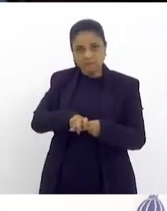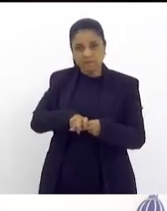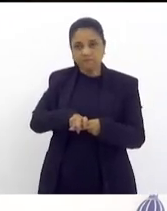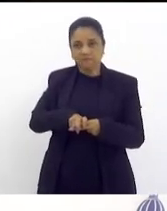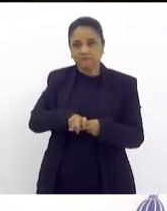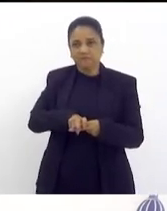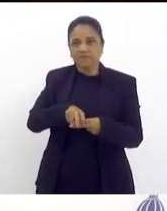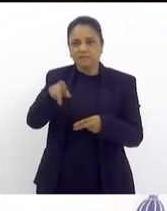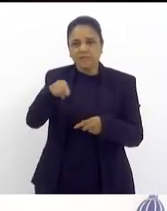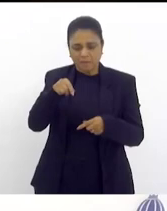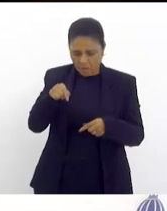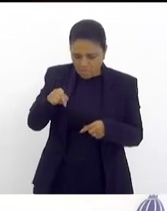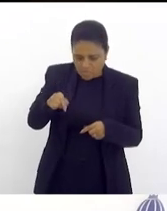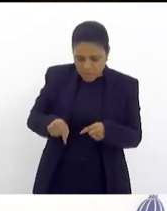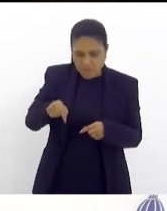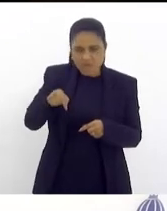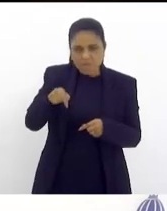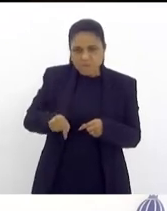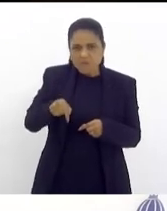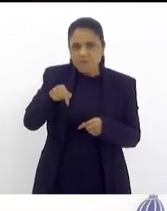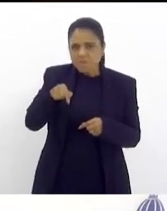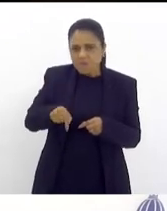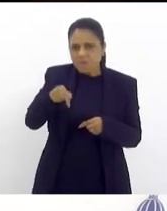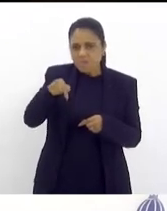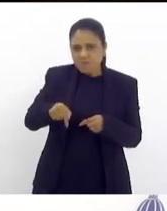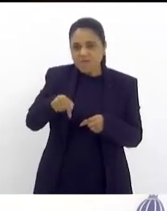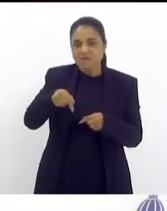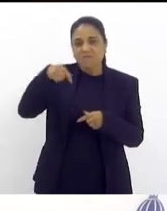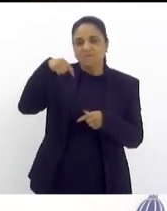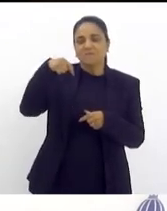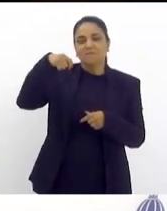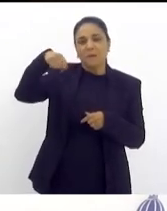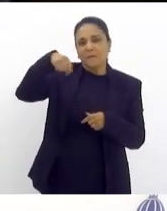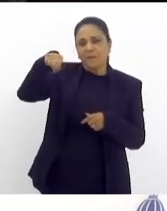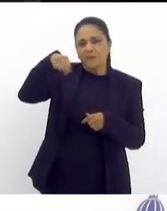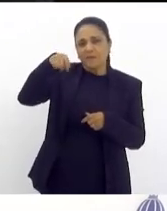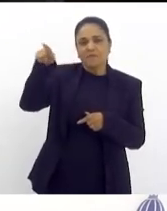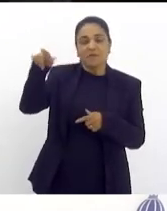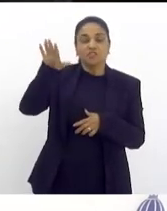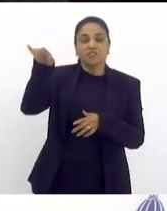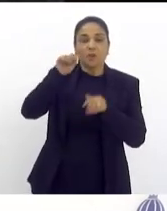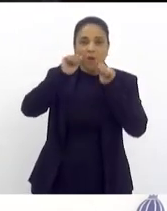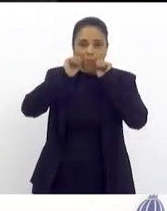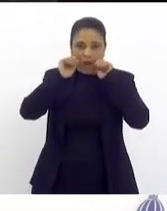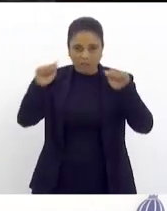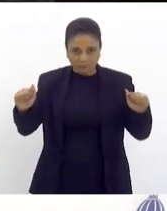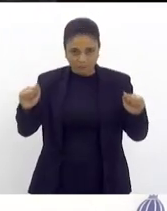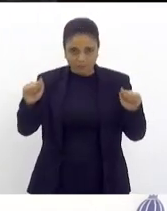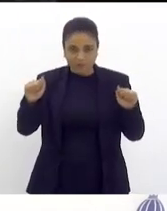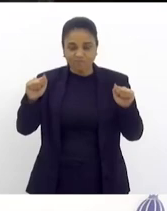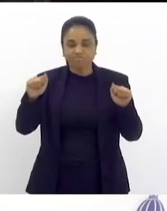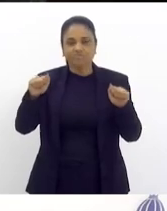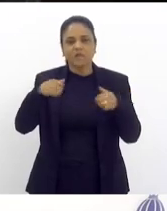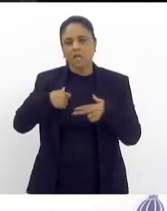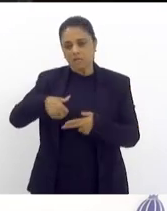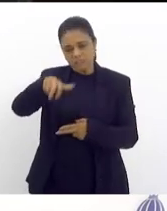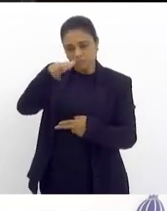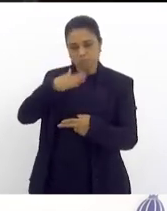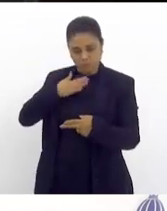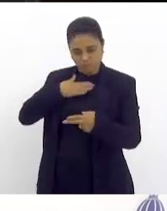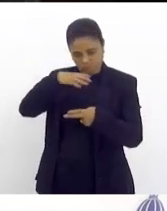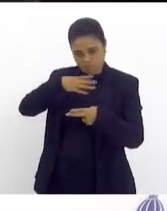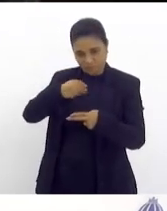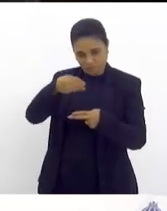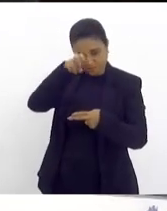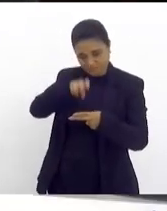que os senhores deputados tocam para chamar seus assessores? Ele sentava e tocava a campainha e dizia